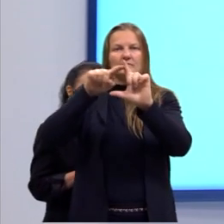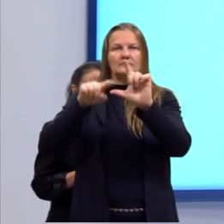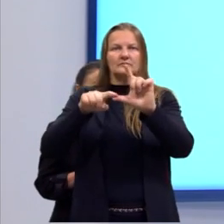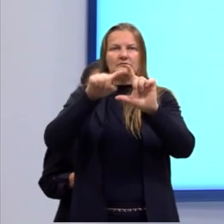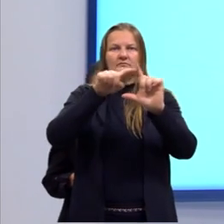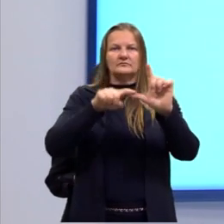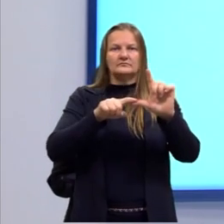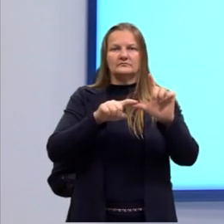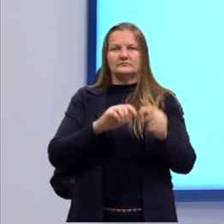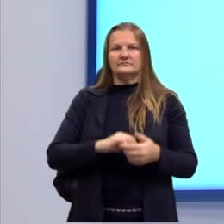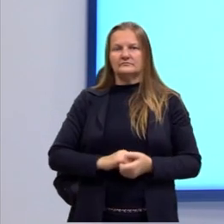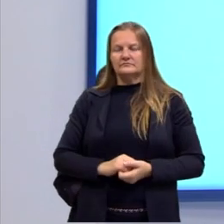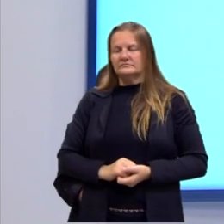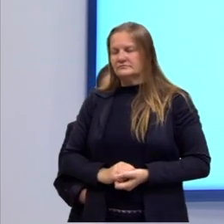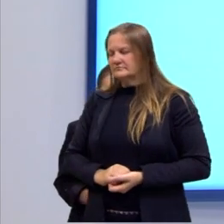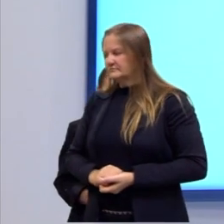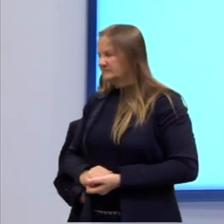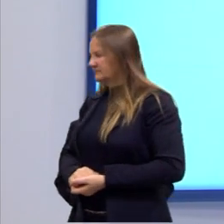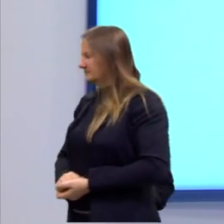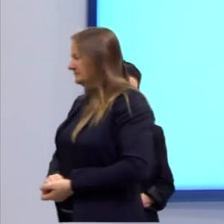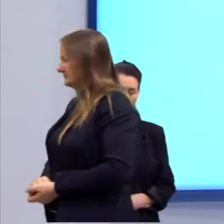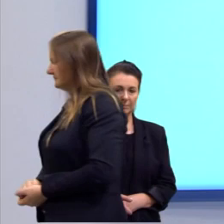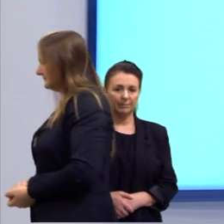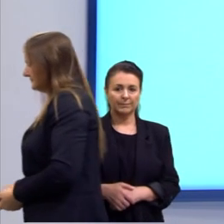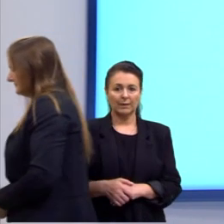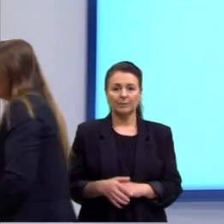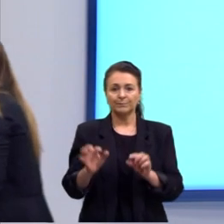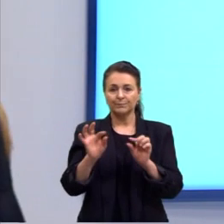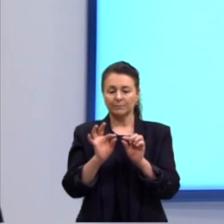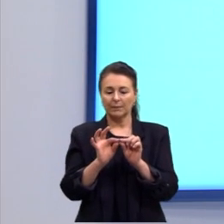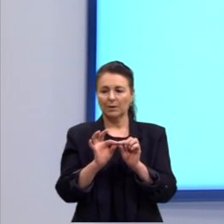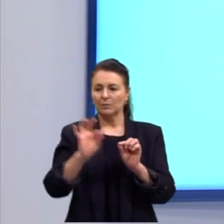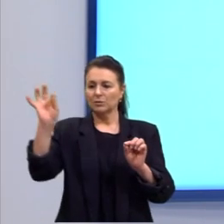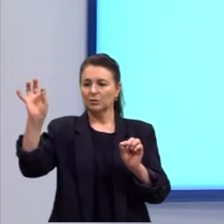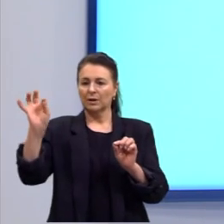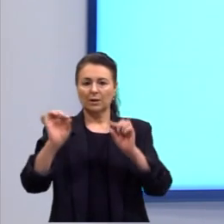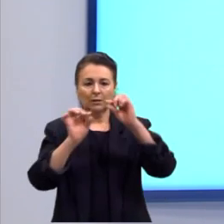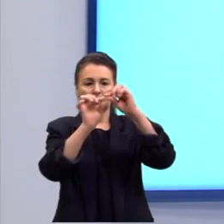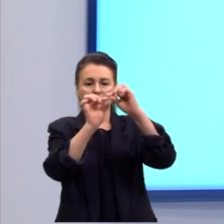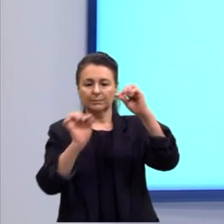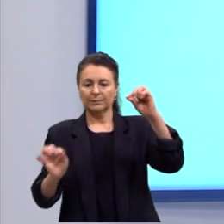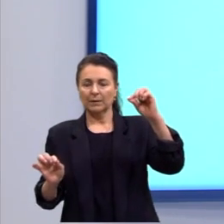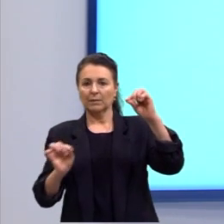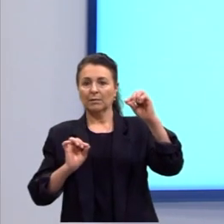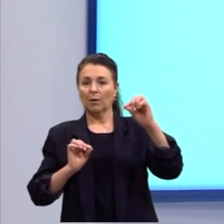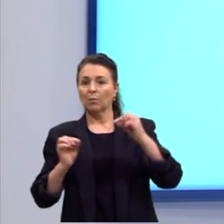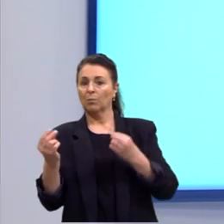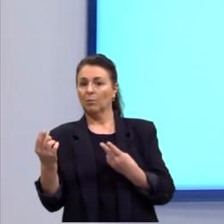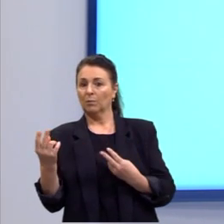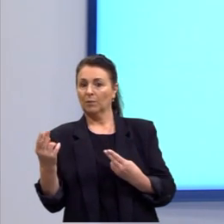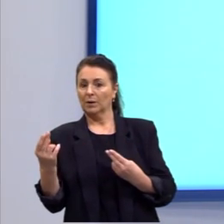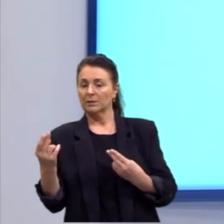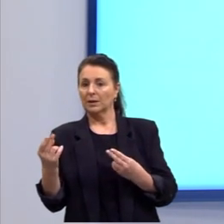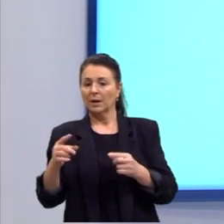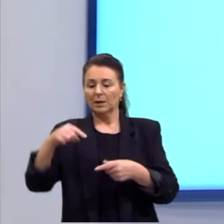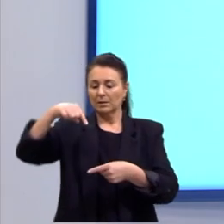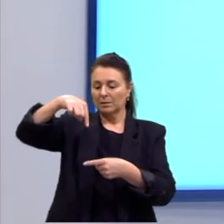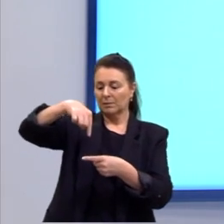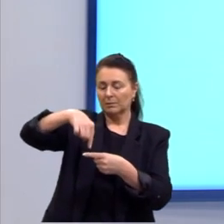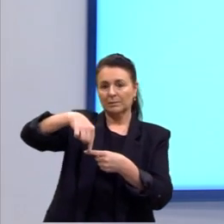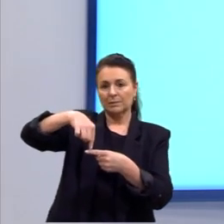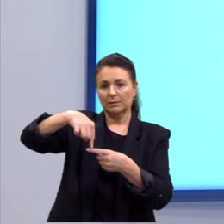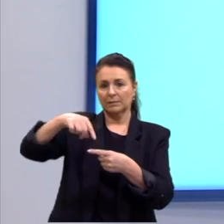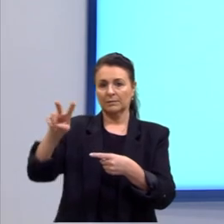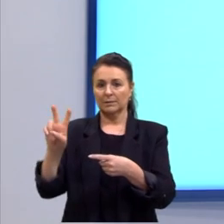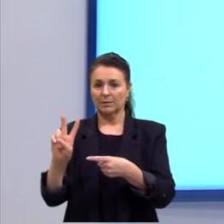quatro lados com a mesma medida as diagonais Além de possuírem a mesma medida São perpendiculares entre